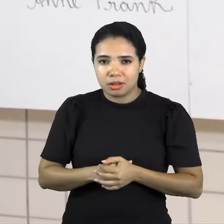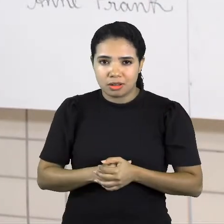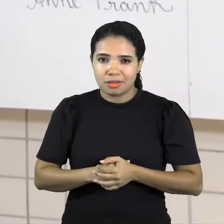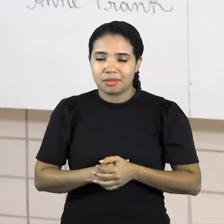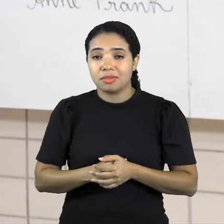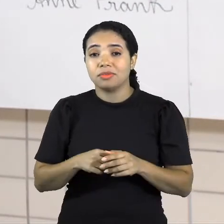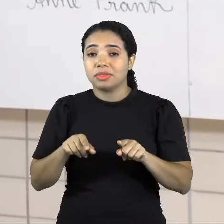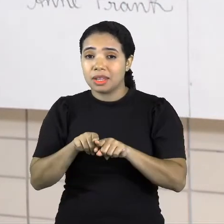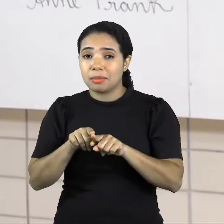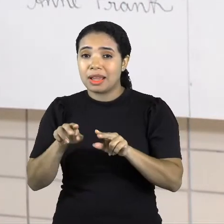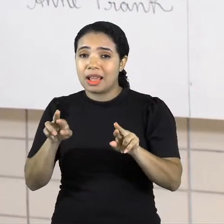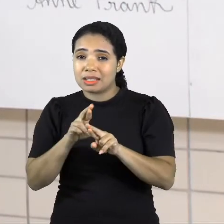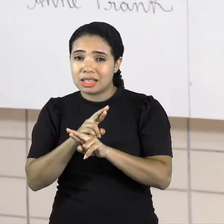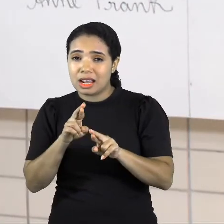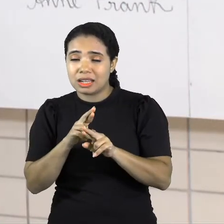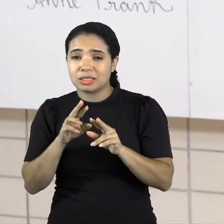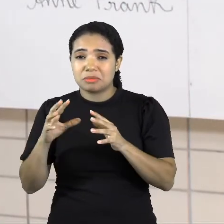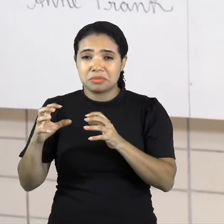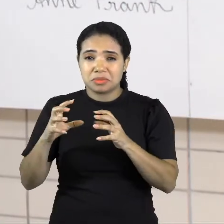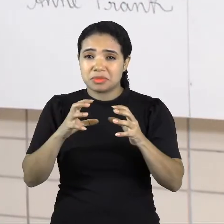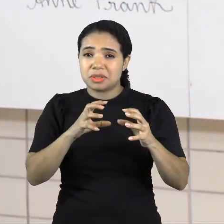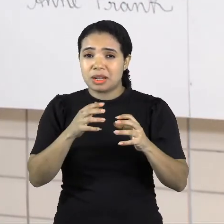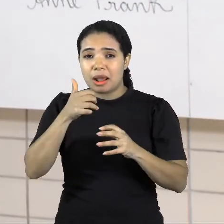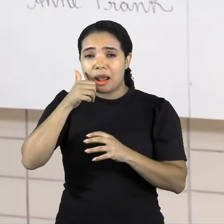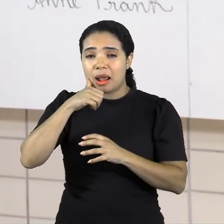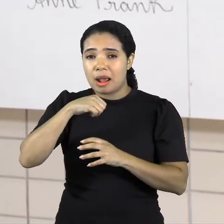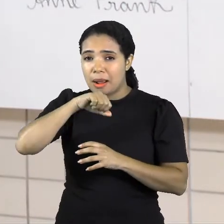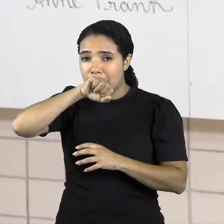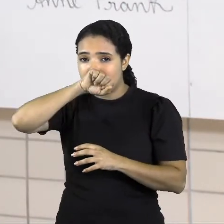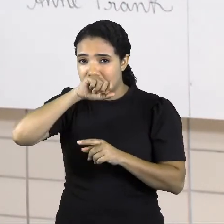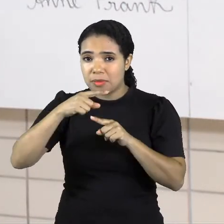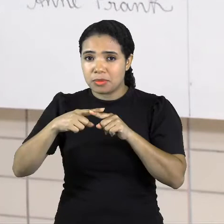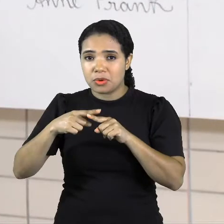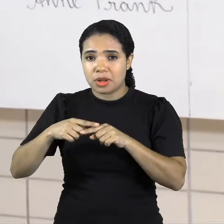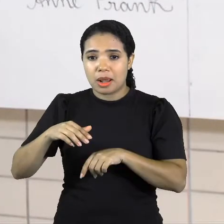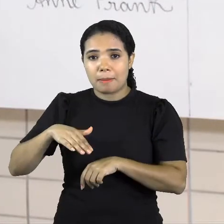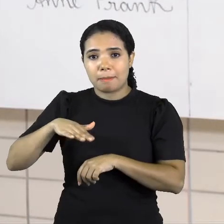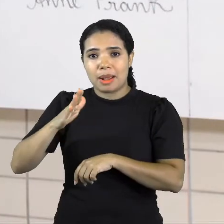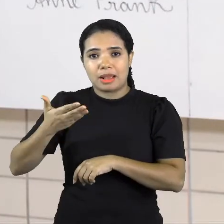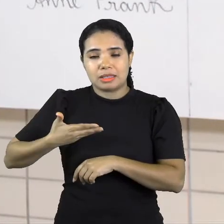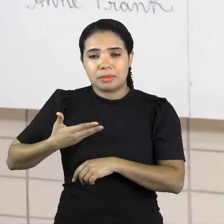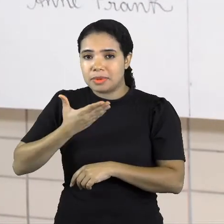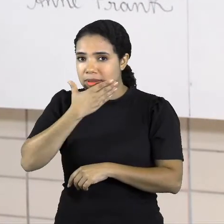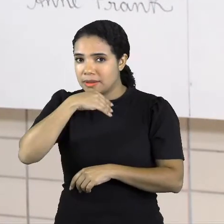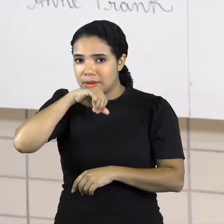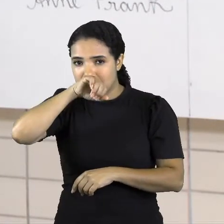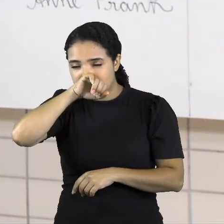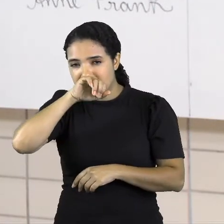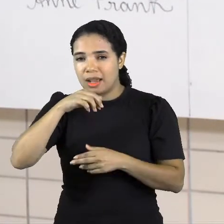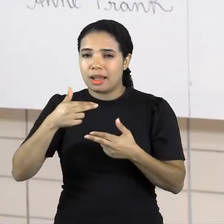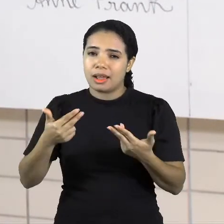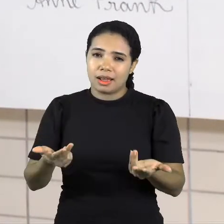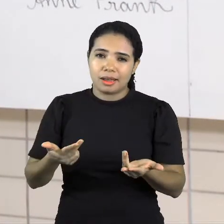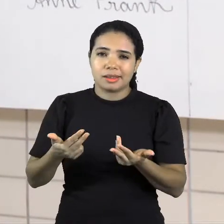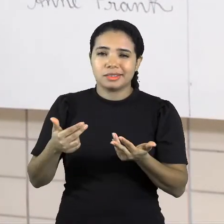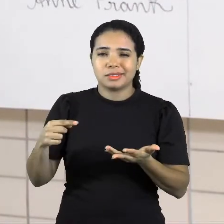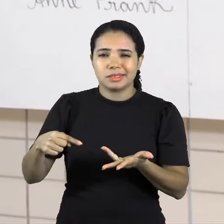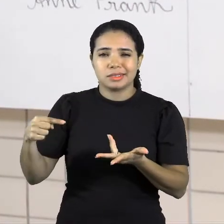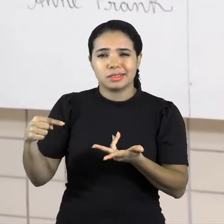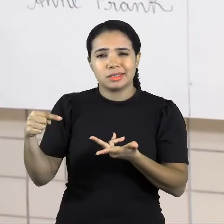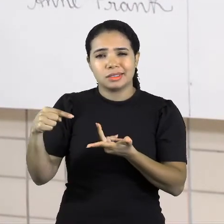essa relação conflituosa que ela tem com a mãe, porque ela é mais amiga do pai, né? Tem toda essa questão dela